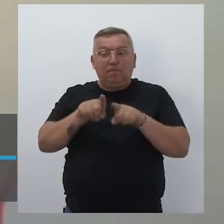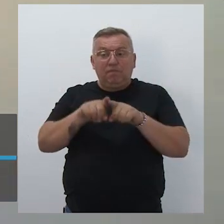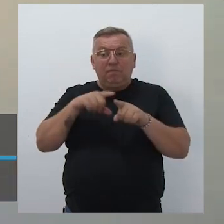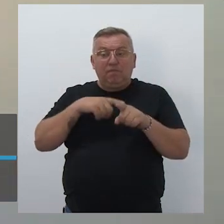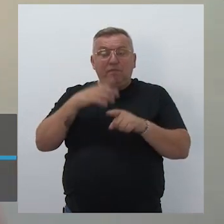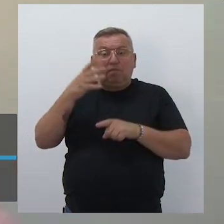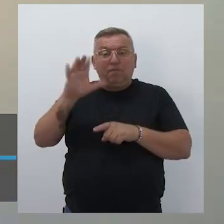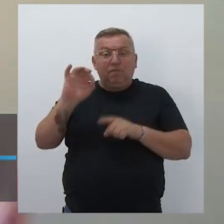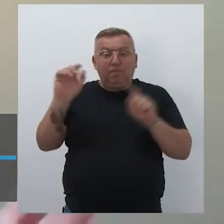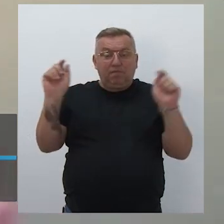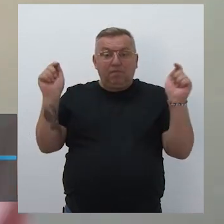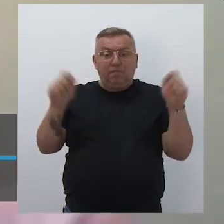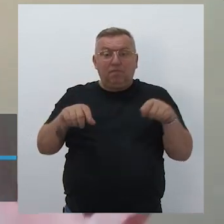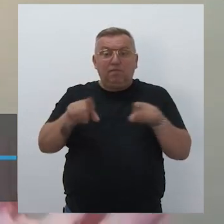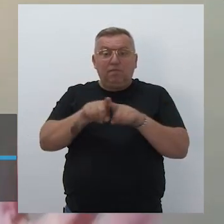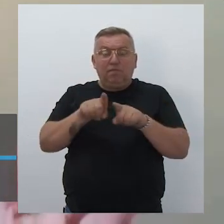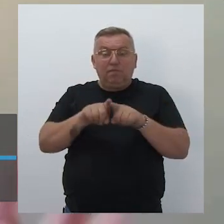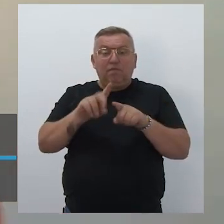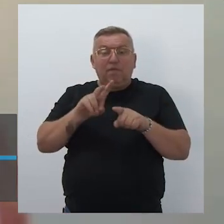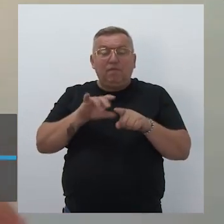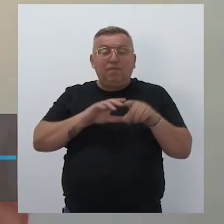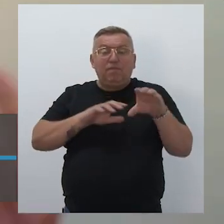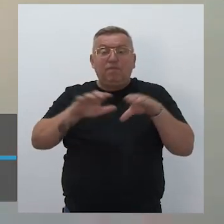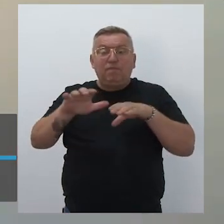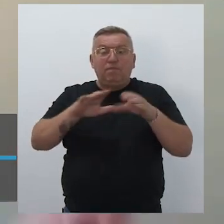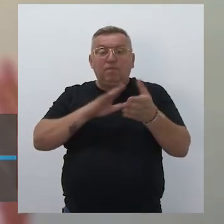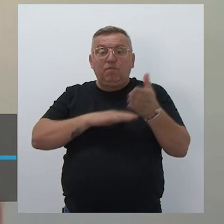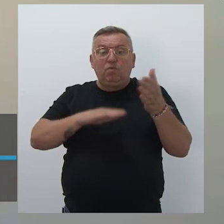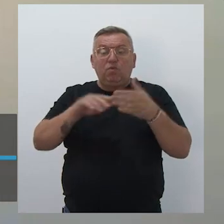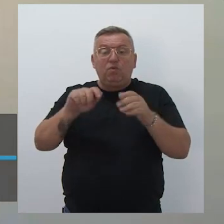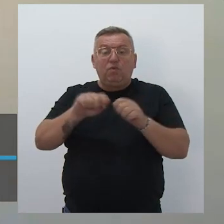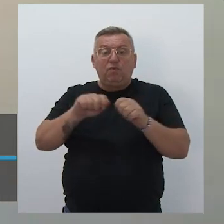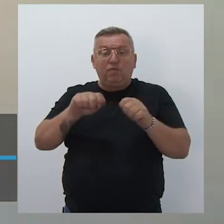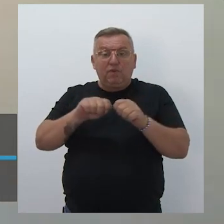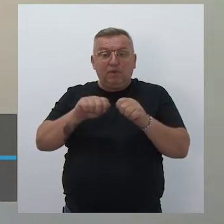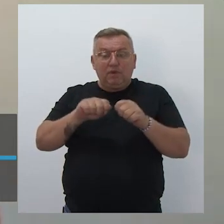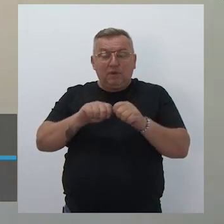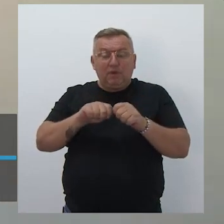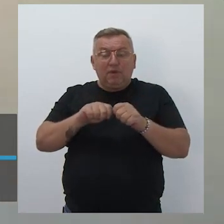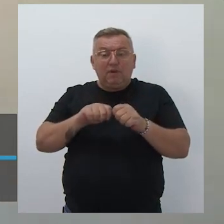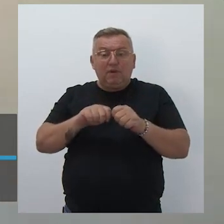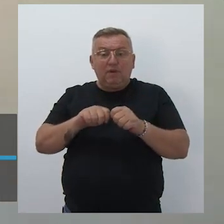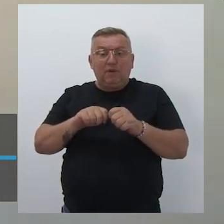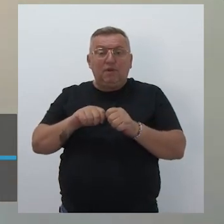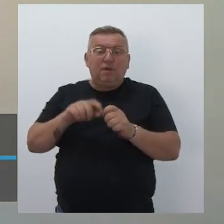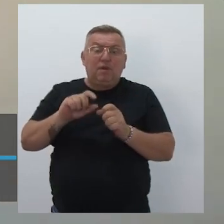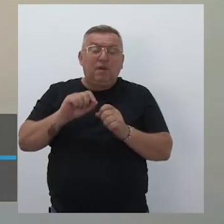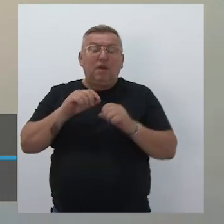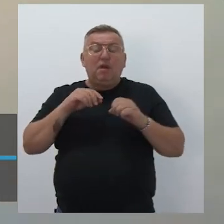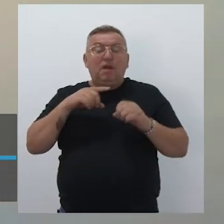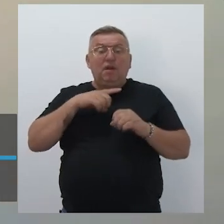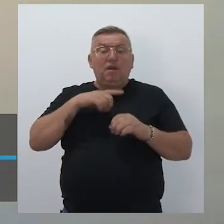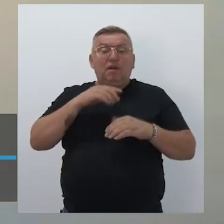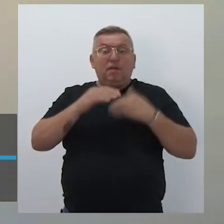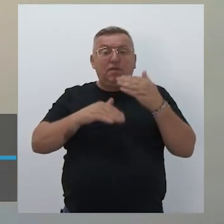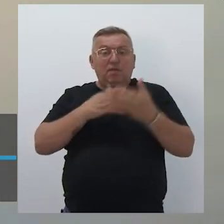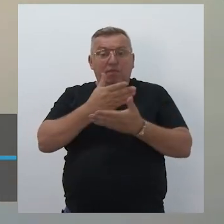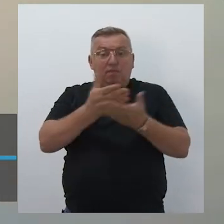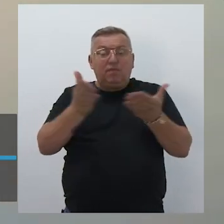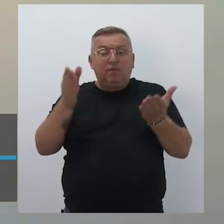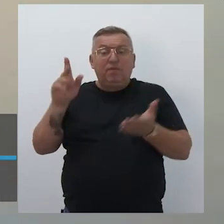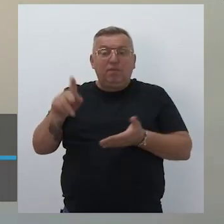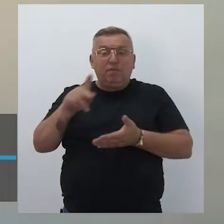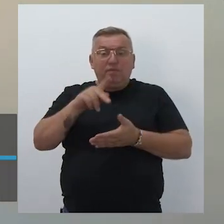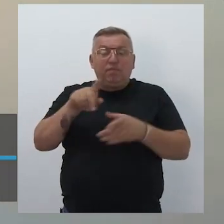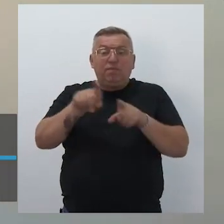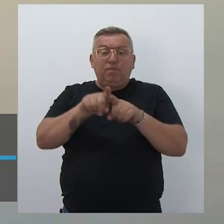10 competências, elas vão mobilizar todo o fazer intencional a ser desenvolvido por você, professor,